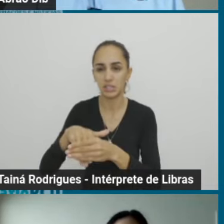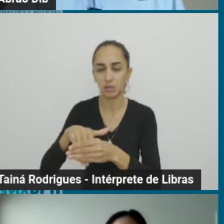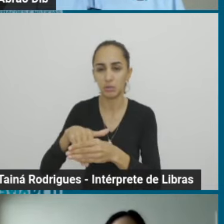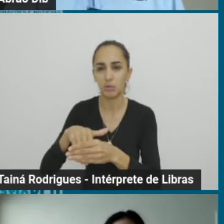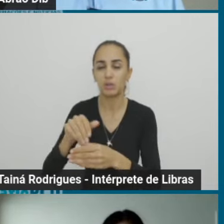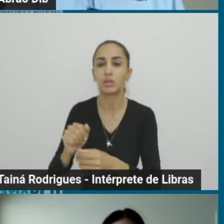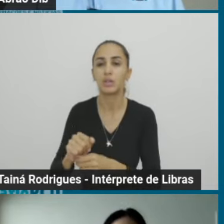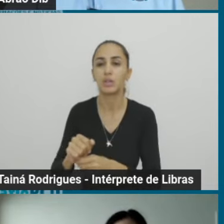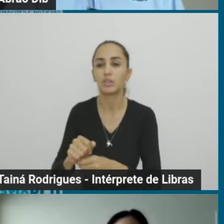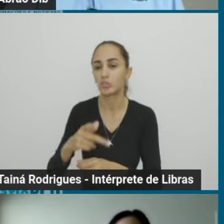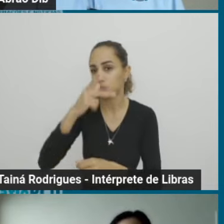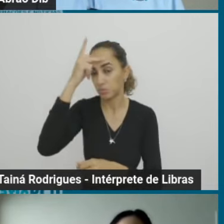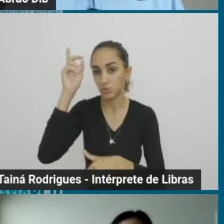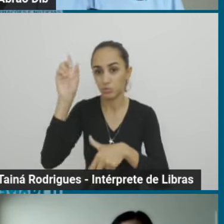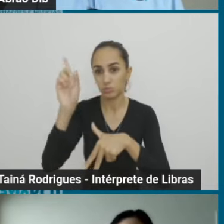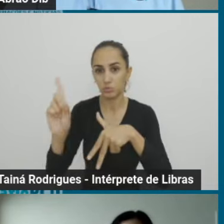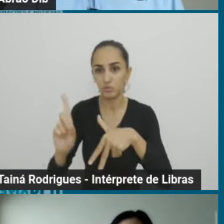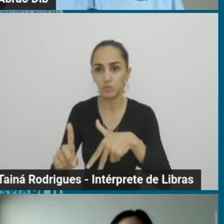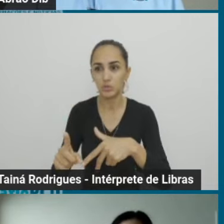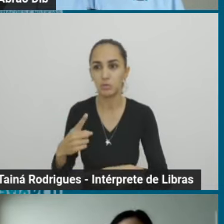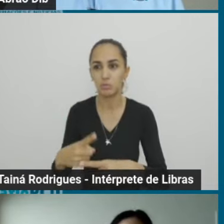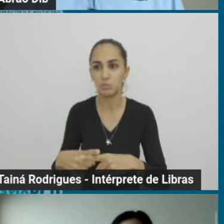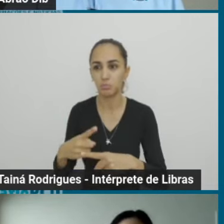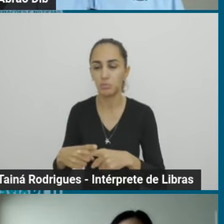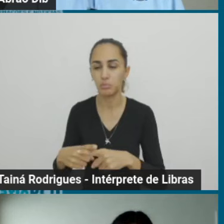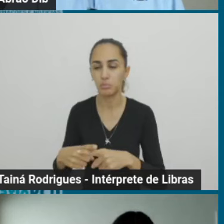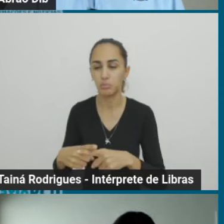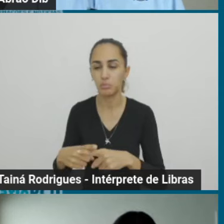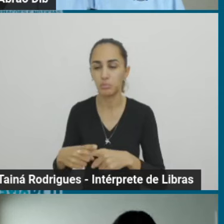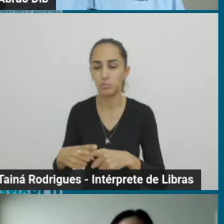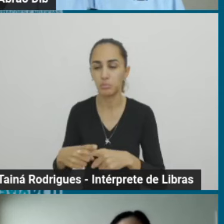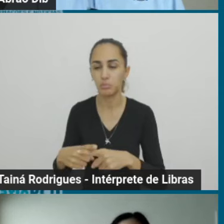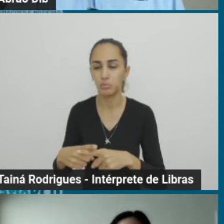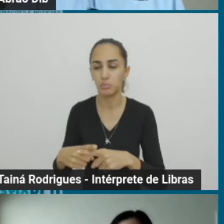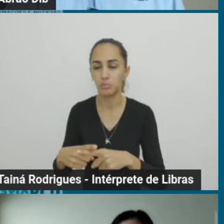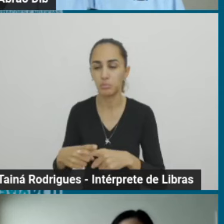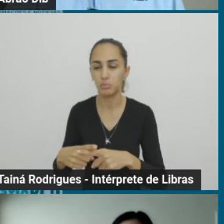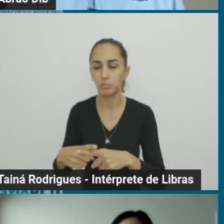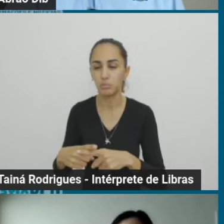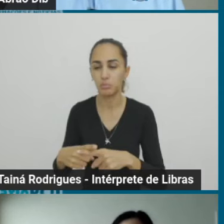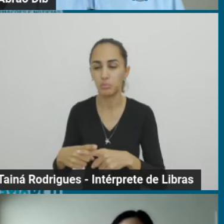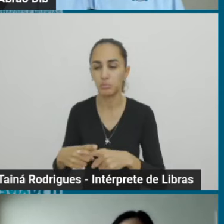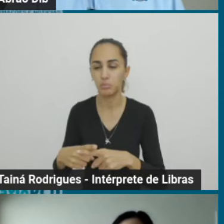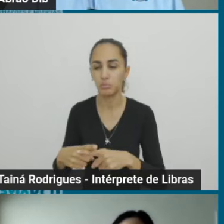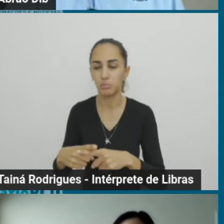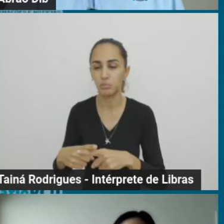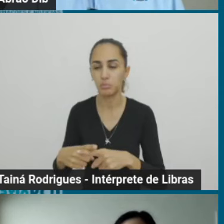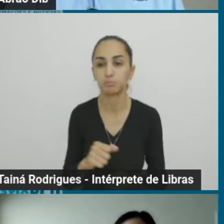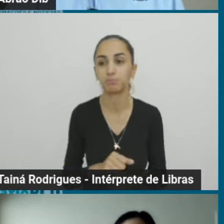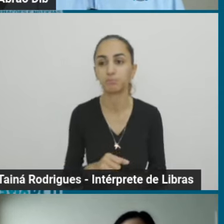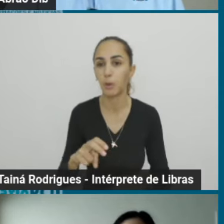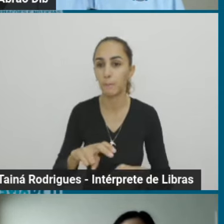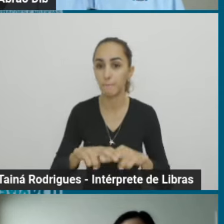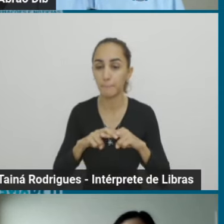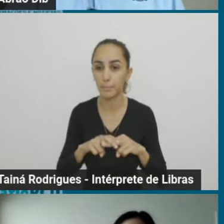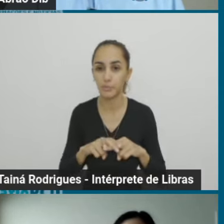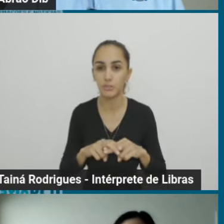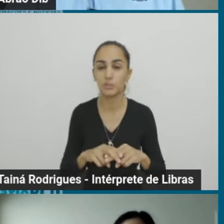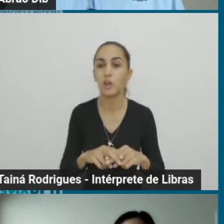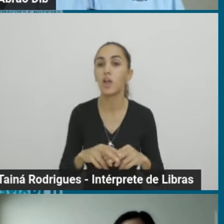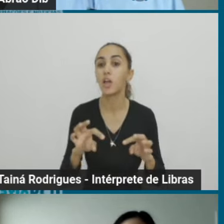com deficiência, porque isso, claro, configuraria verdadeira segregação das pessoas com deficiência. Por isso que as sessões estão cada vez